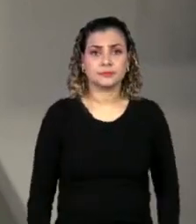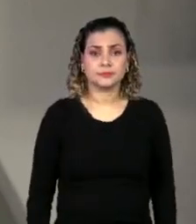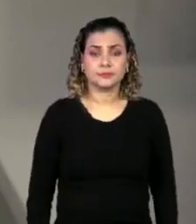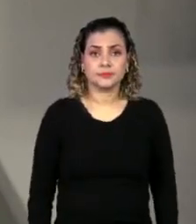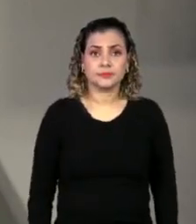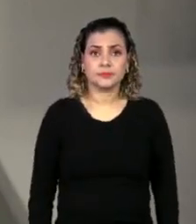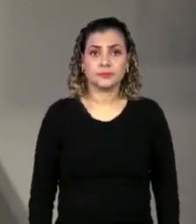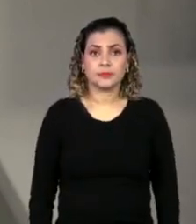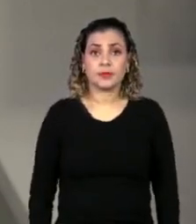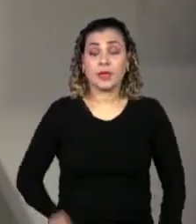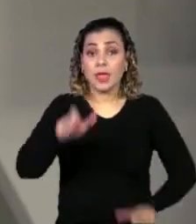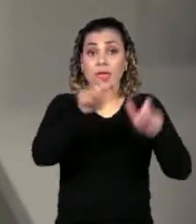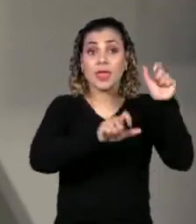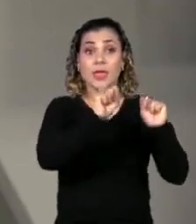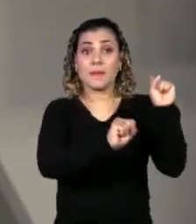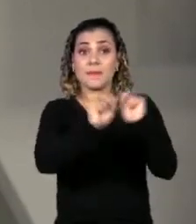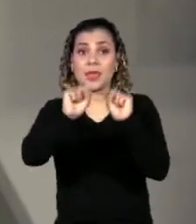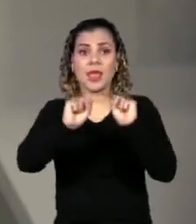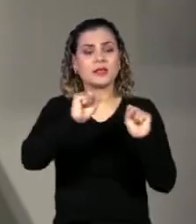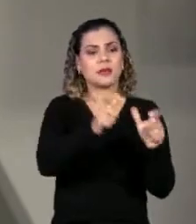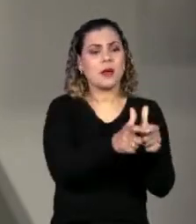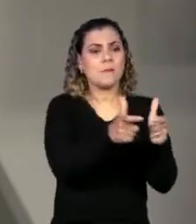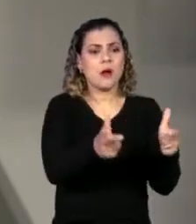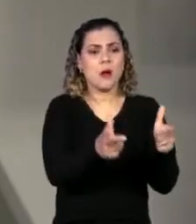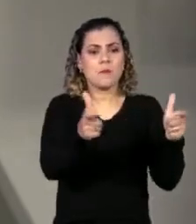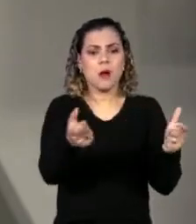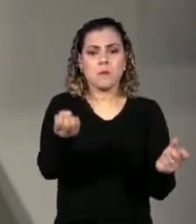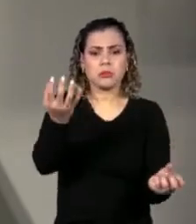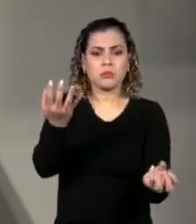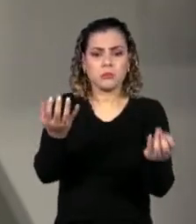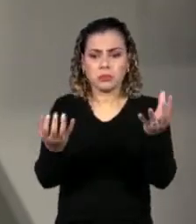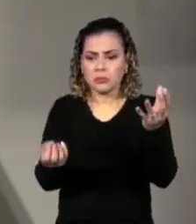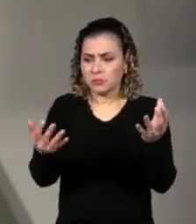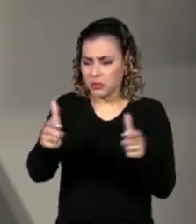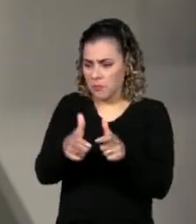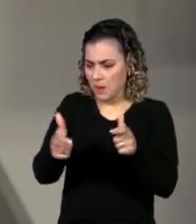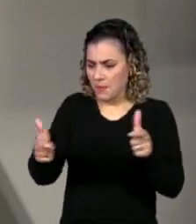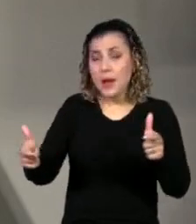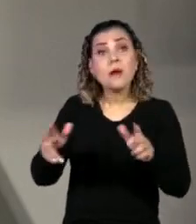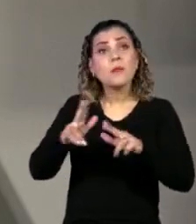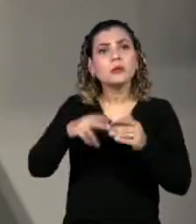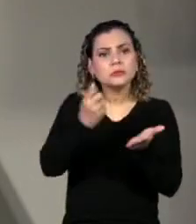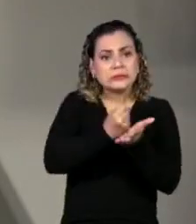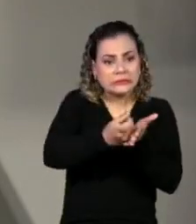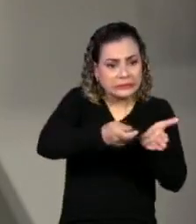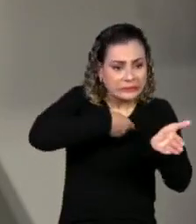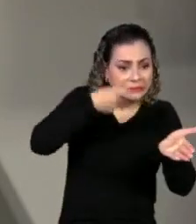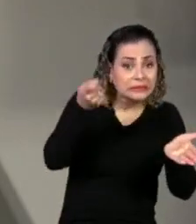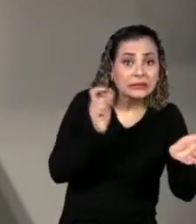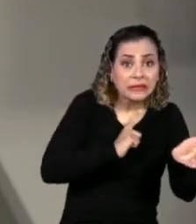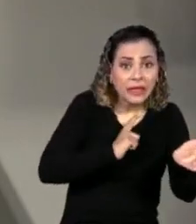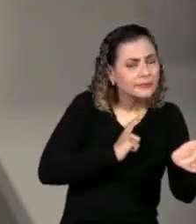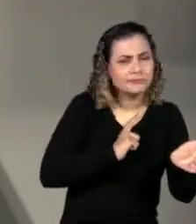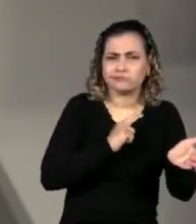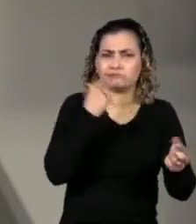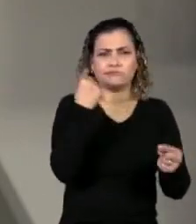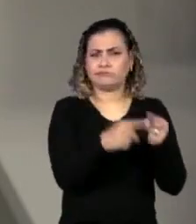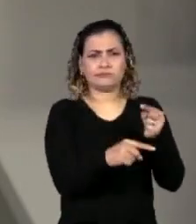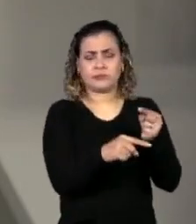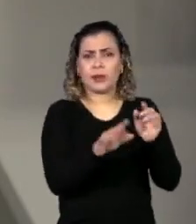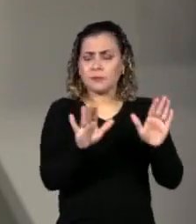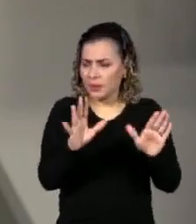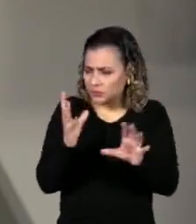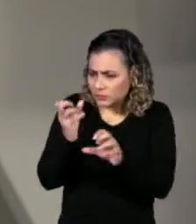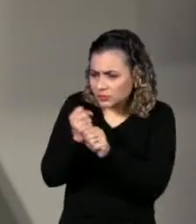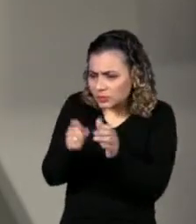Aumento no número de empresas abertas sugere uma alta no registro de empregos formais, mas essa é uma conta que não fecha. Segundo